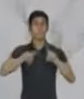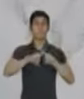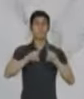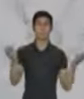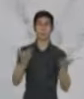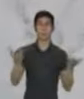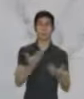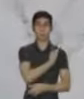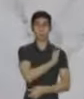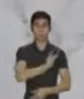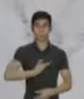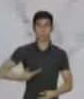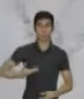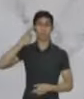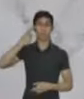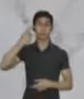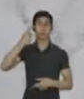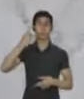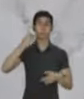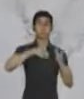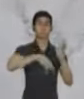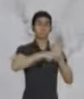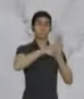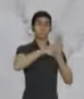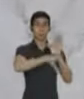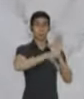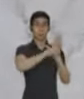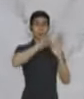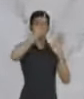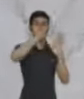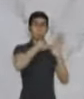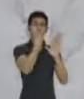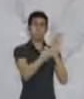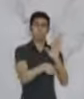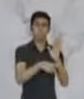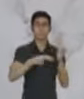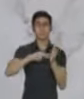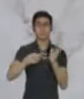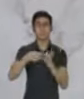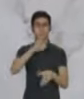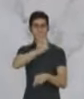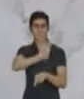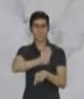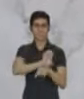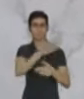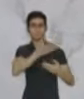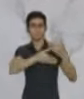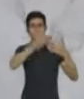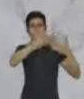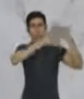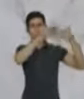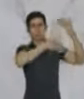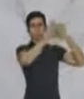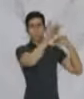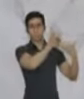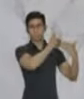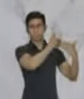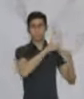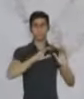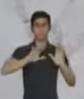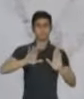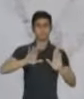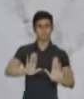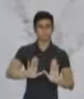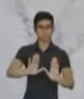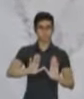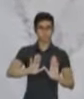vetou esse projeto de lei um atraso retrocesso para o nosso estado mas a luta